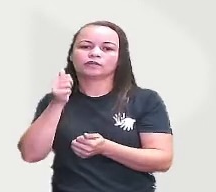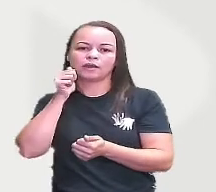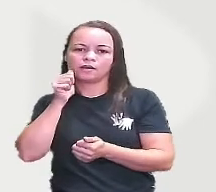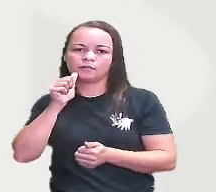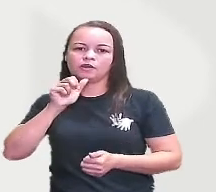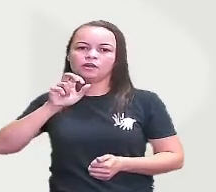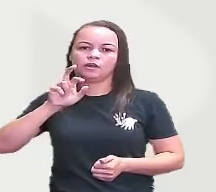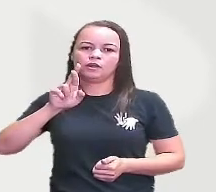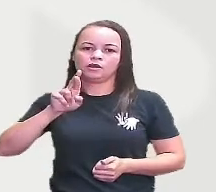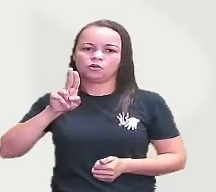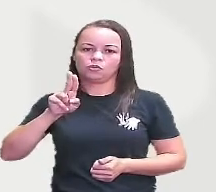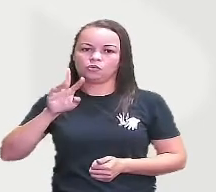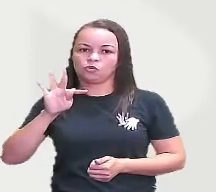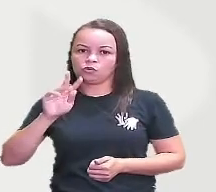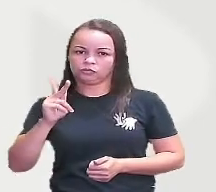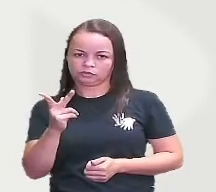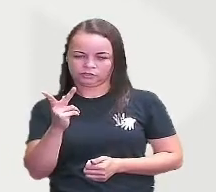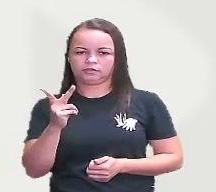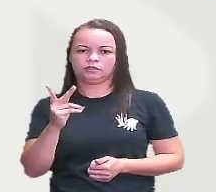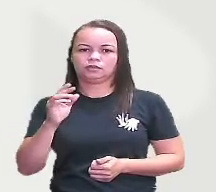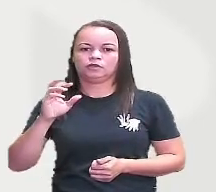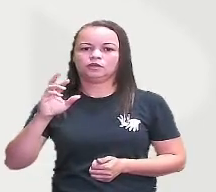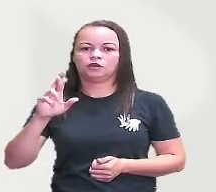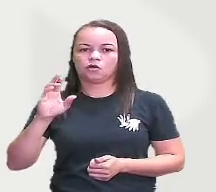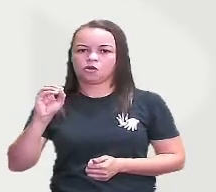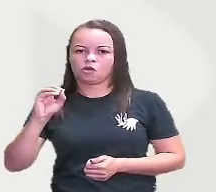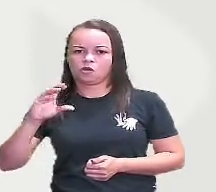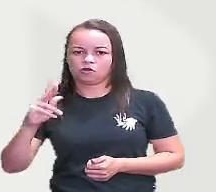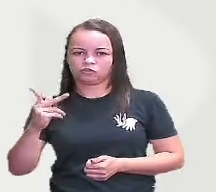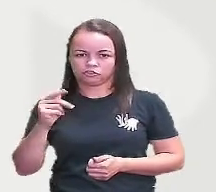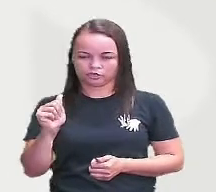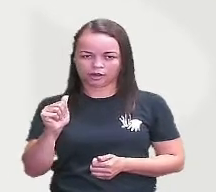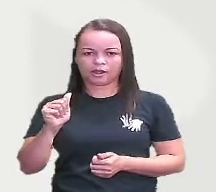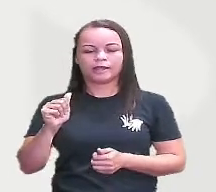ela adaptou e diminuiu a historinha.